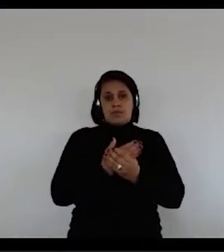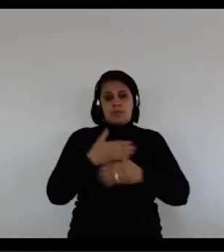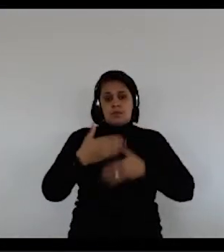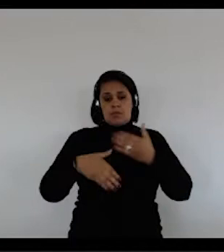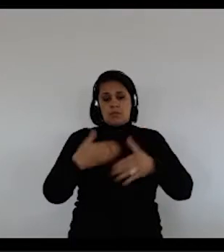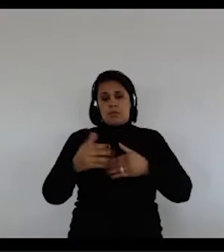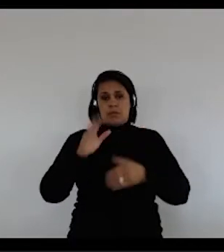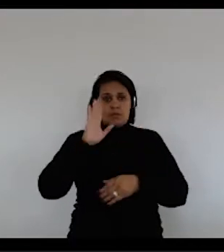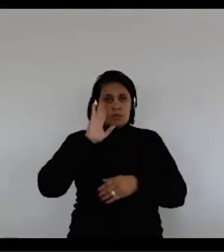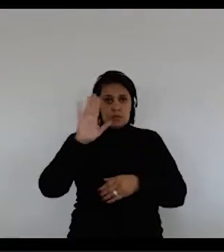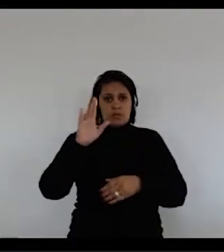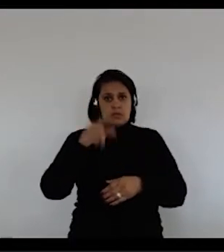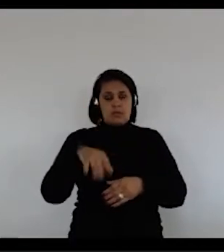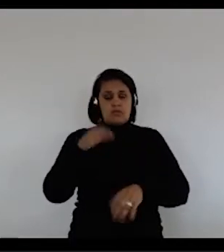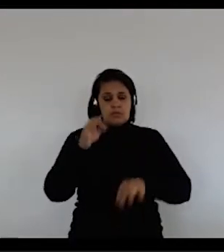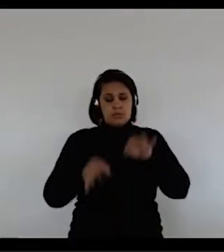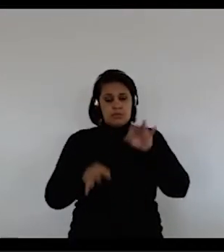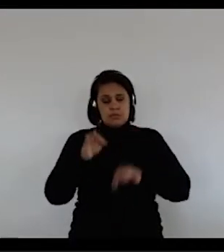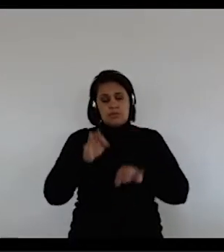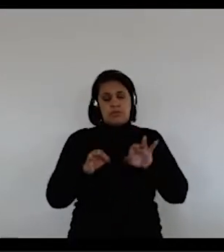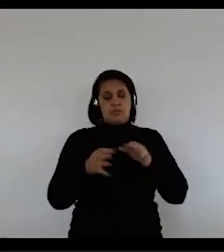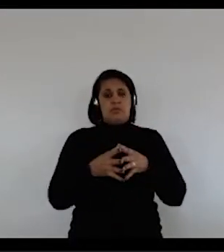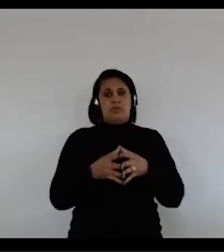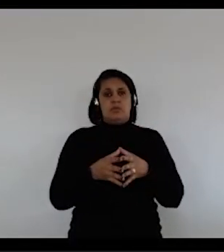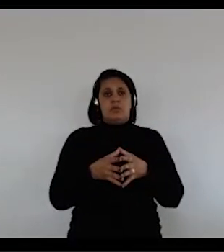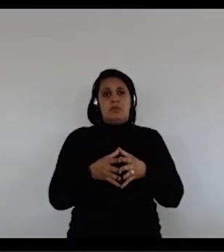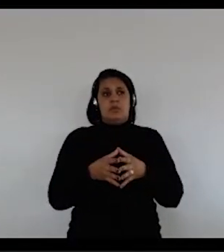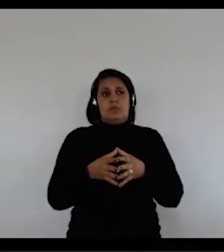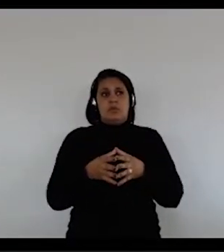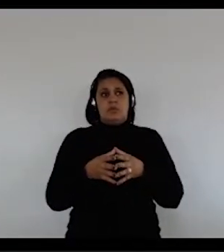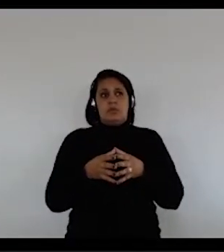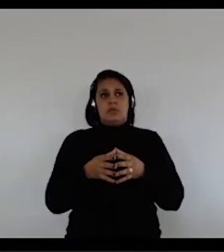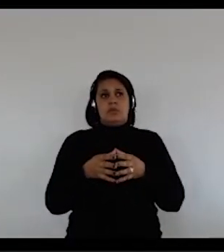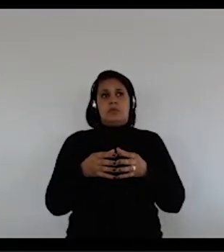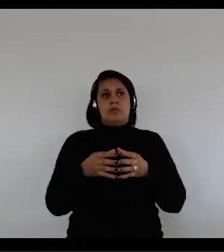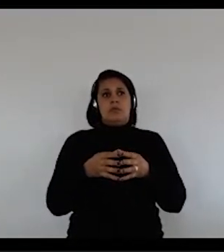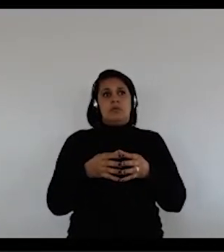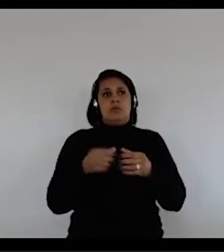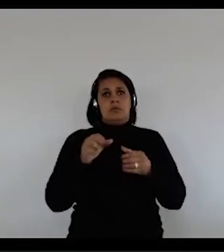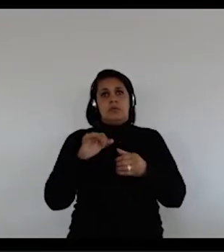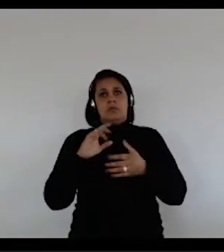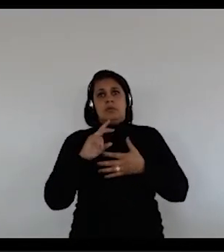procedimentos de jurisdição voluntária, procedimentos